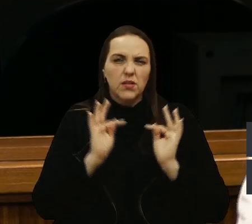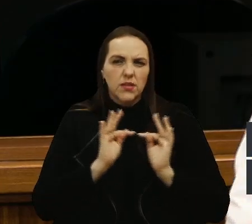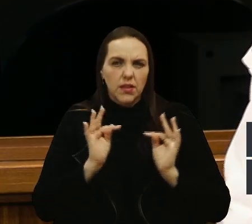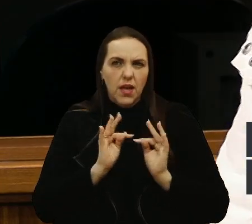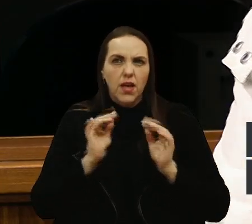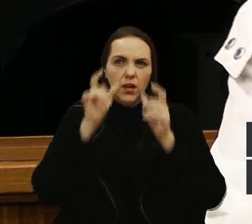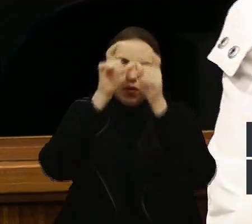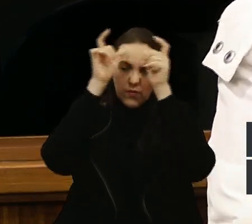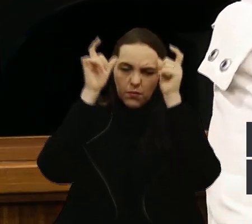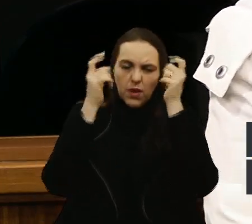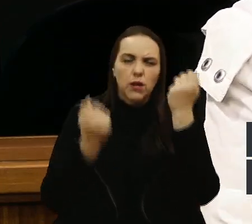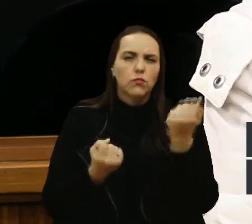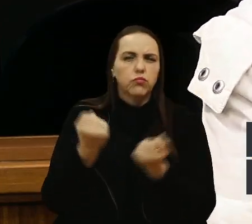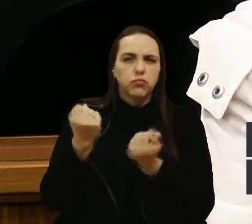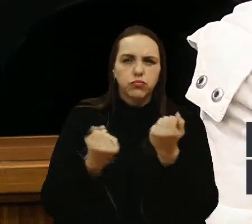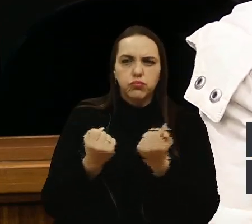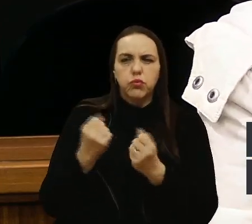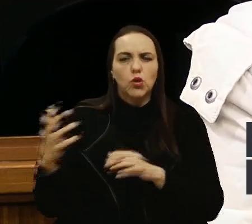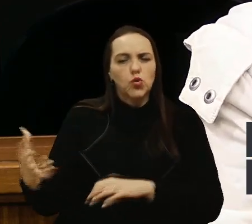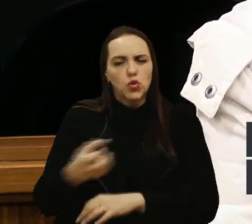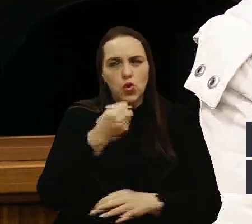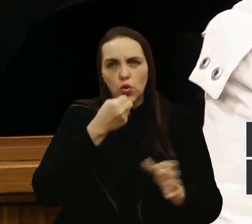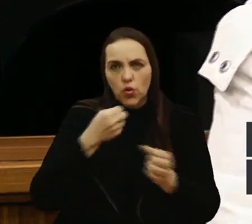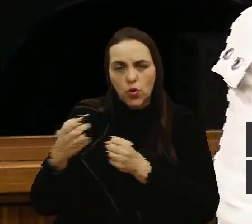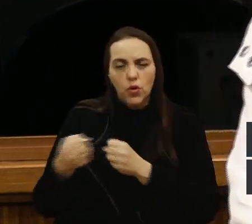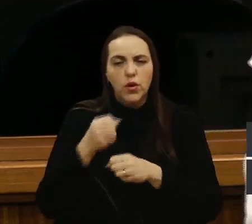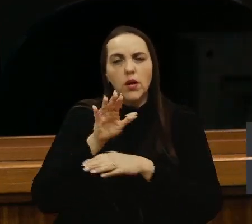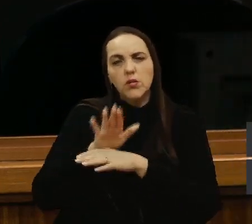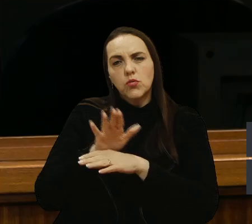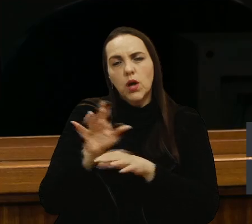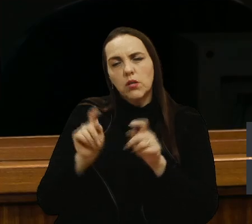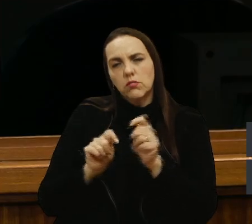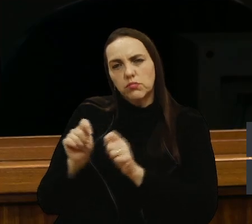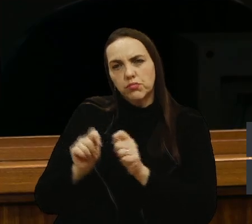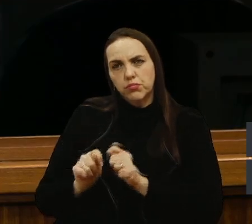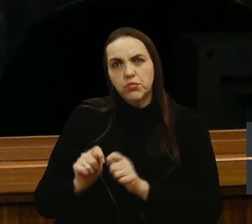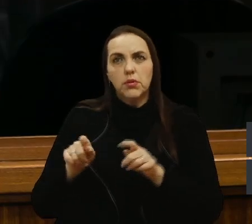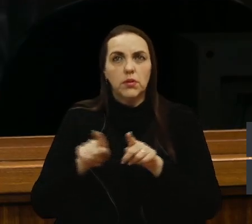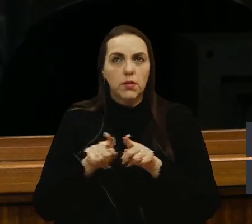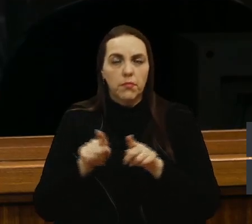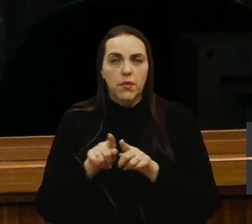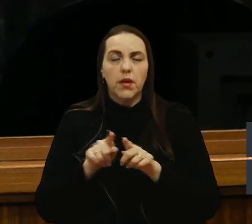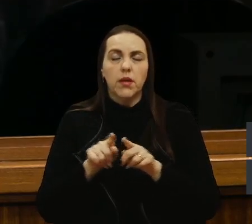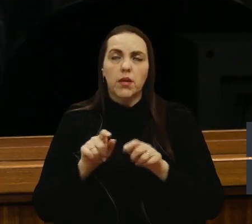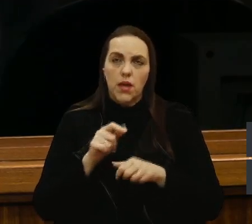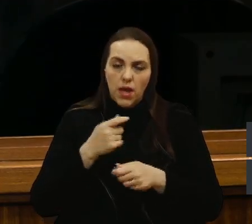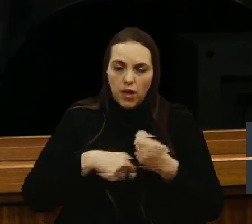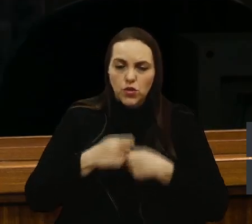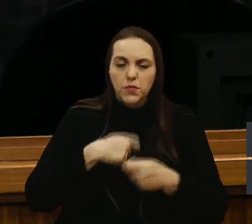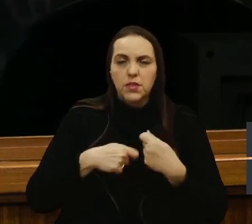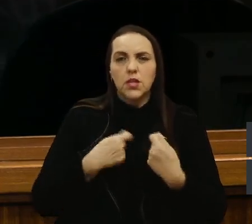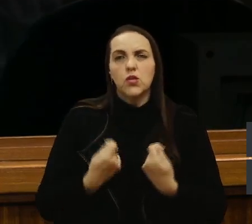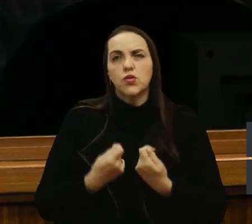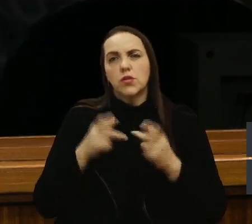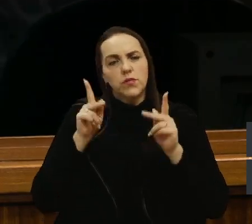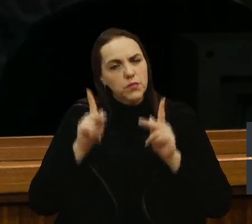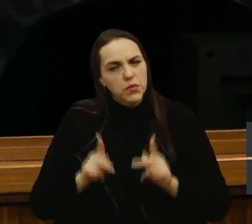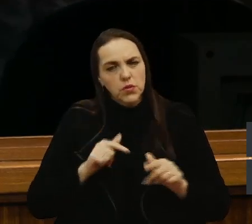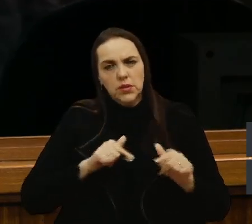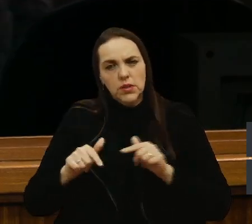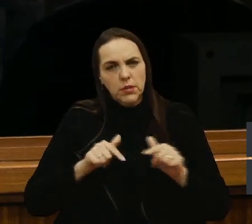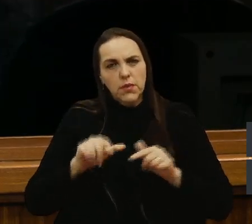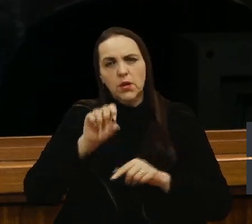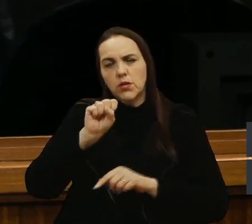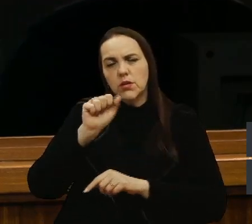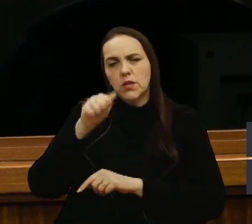condutores, socorristas, auxiliares de regulação e agentes administrativos e demais pessoas que trabalham no nosso